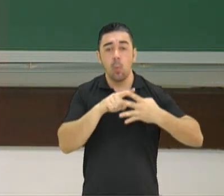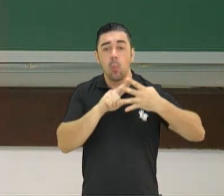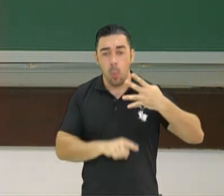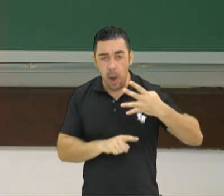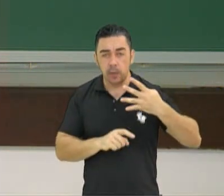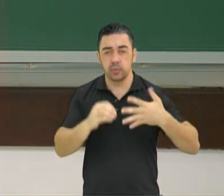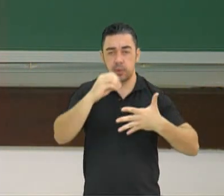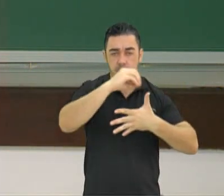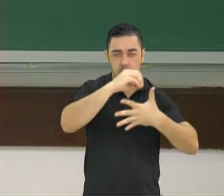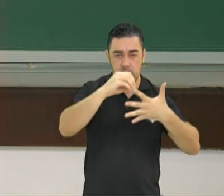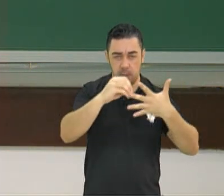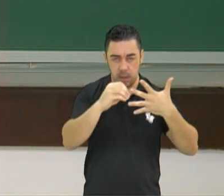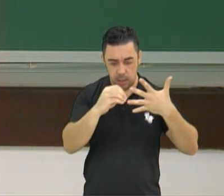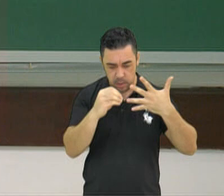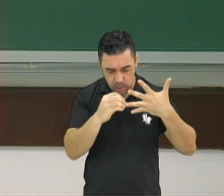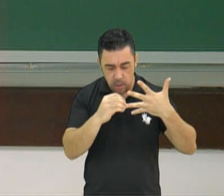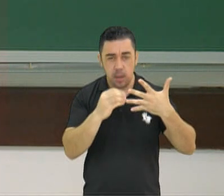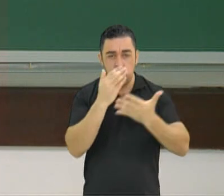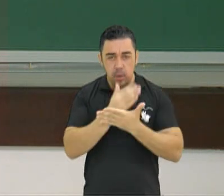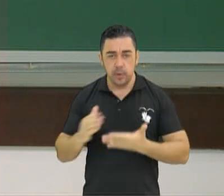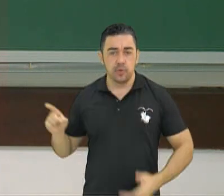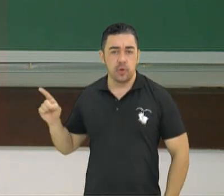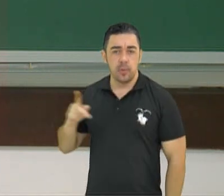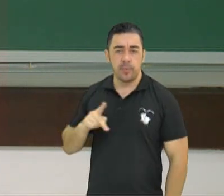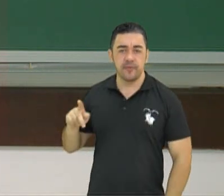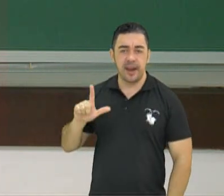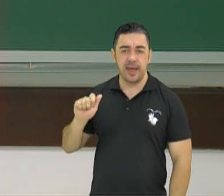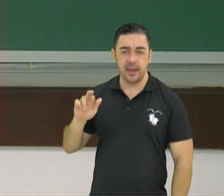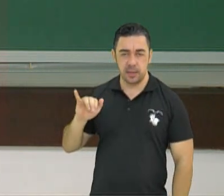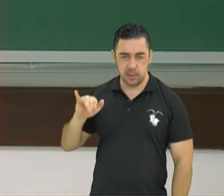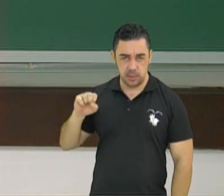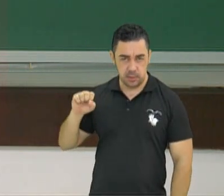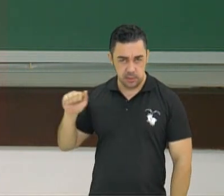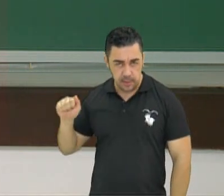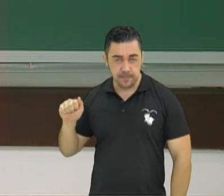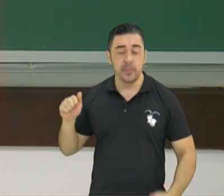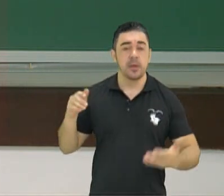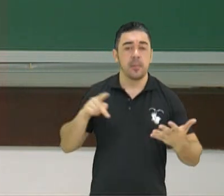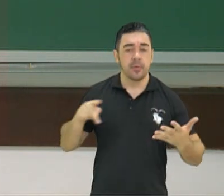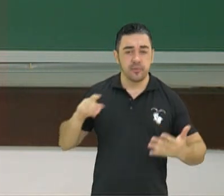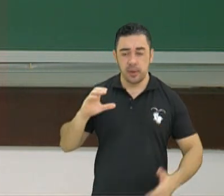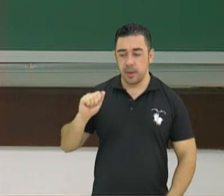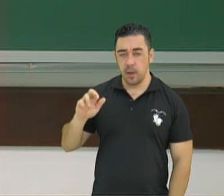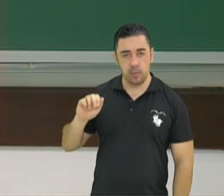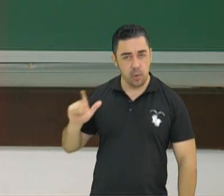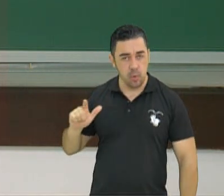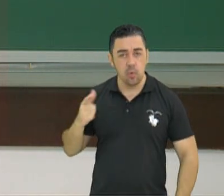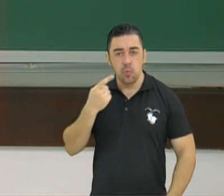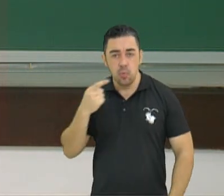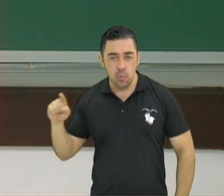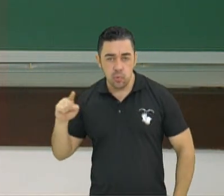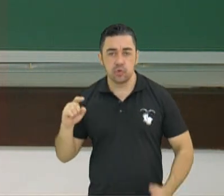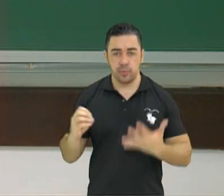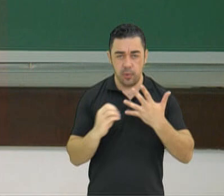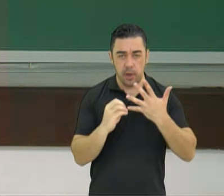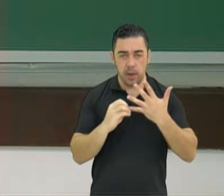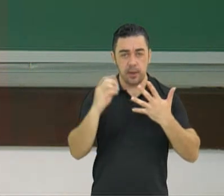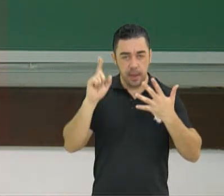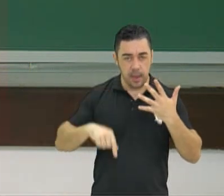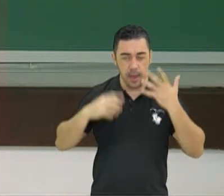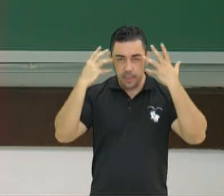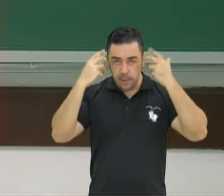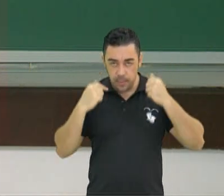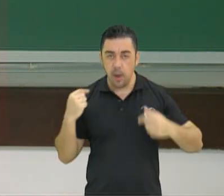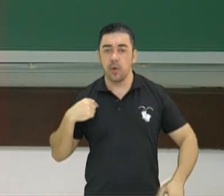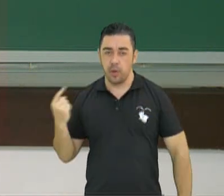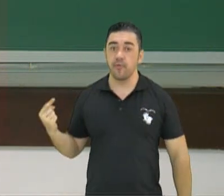reinos, né? Começou lá com a professora Maíssa, depois a professora Carol. Ficou faltando o último reino, que é o reino animal, que a partir da próxima aula eu ainda